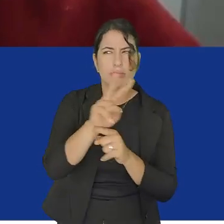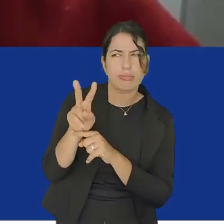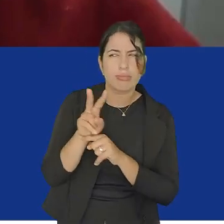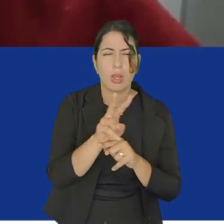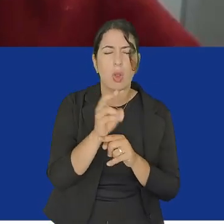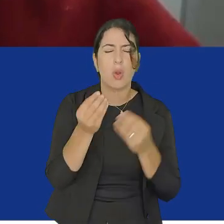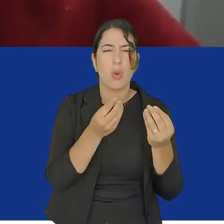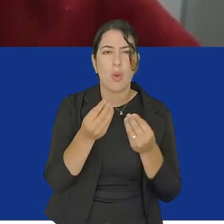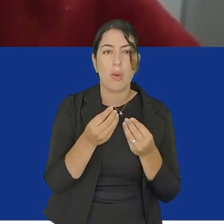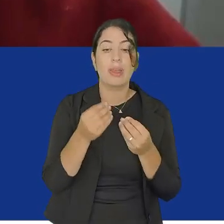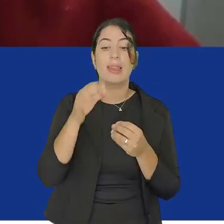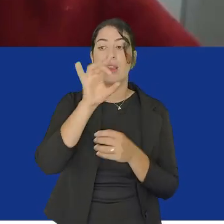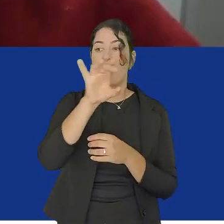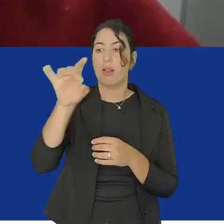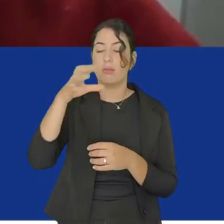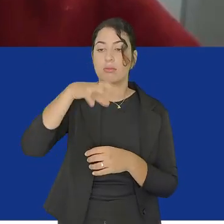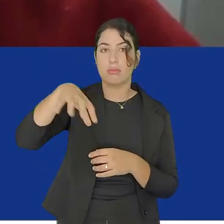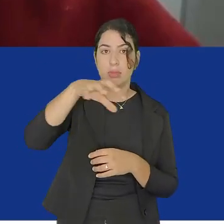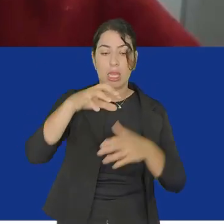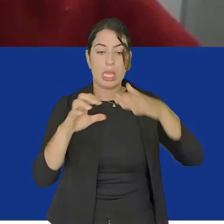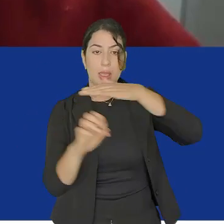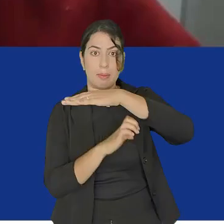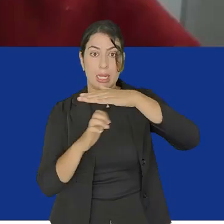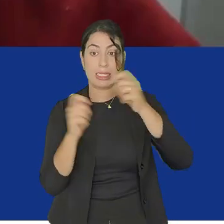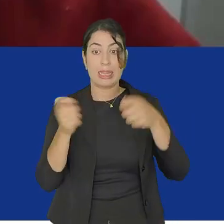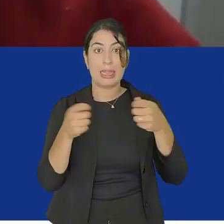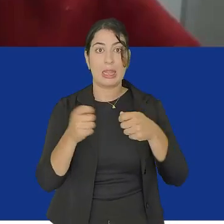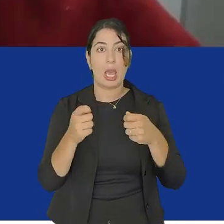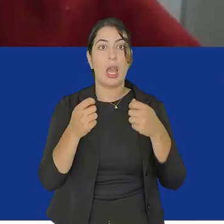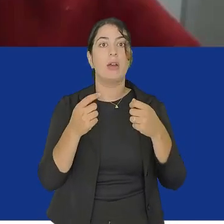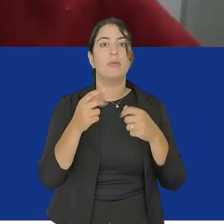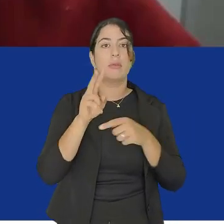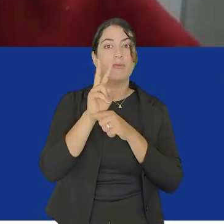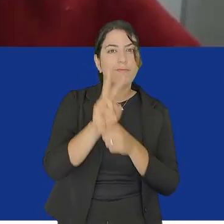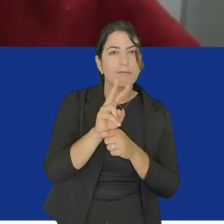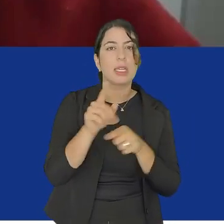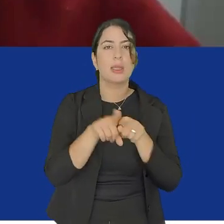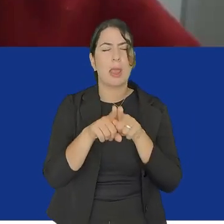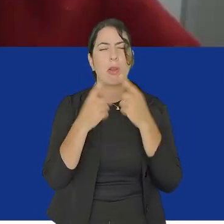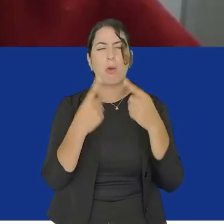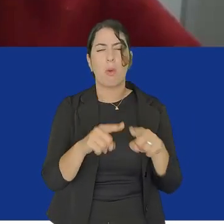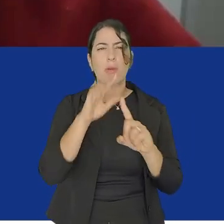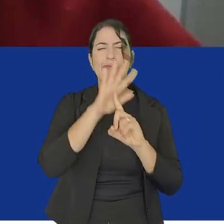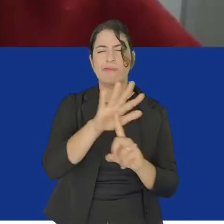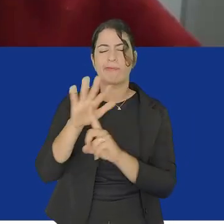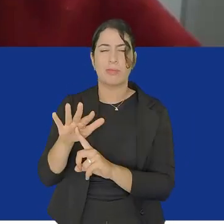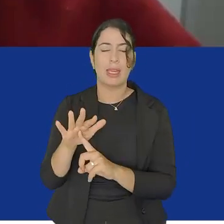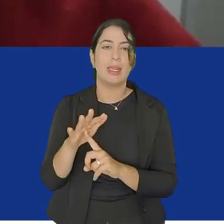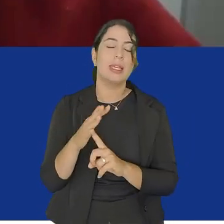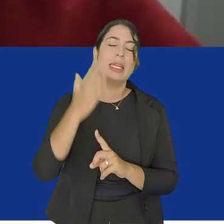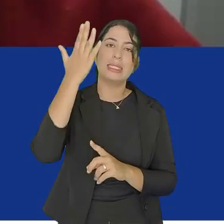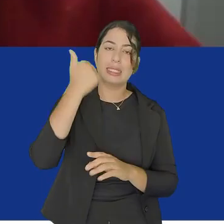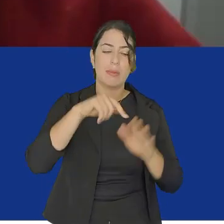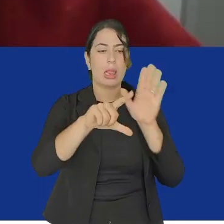como as organizações podem fazer esse enfrentamento e a prevenção. E essas leis, elas trazem